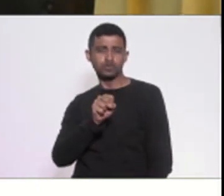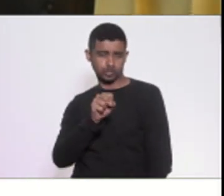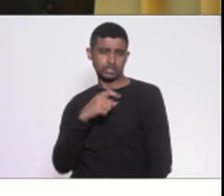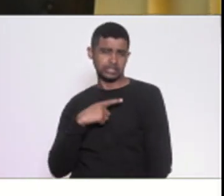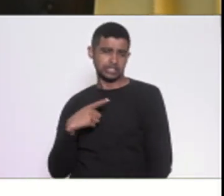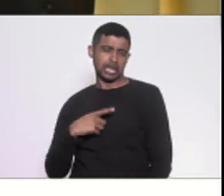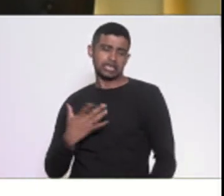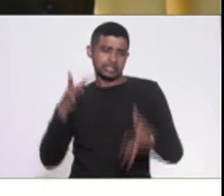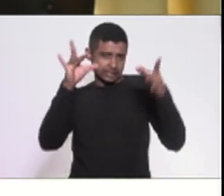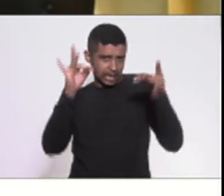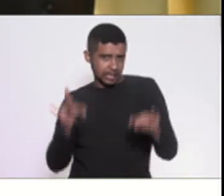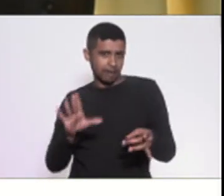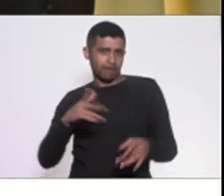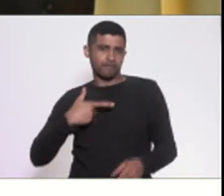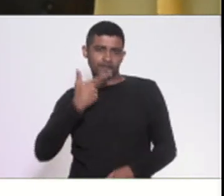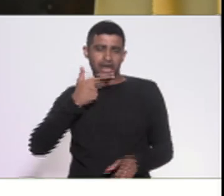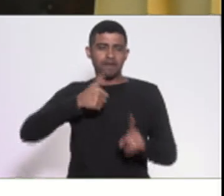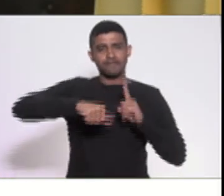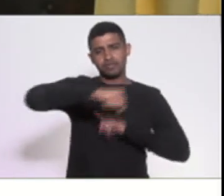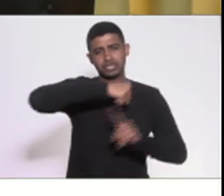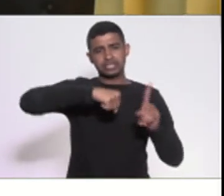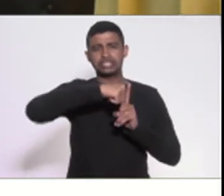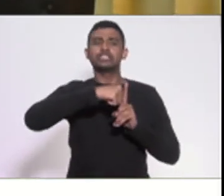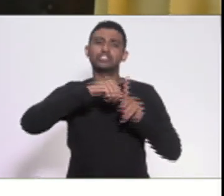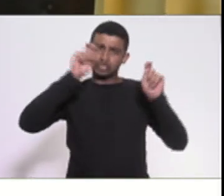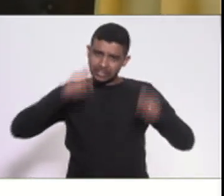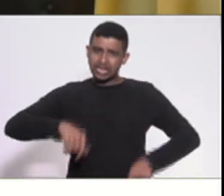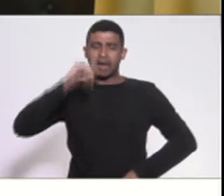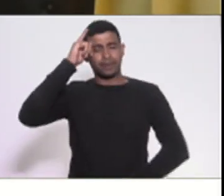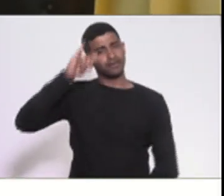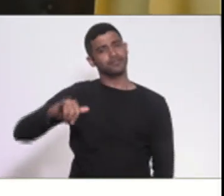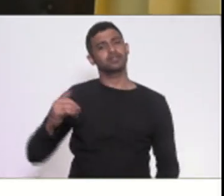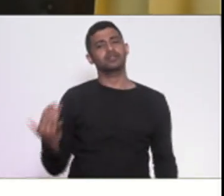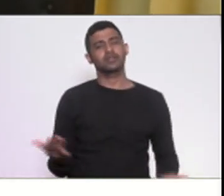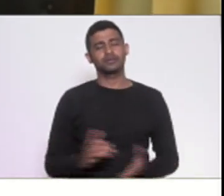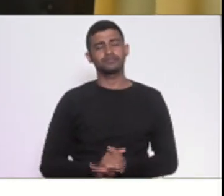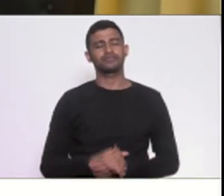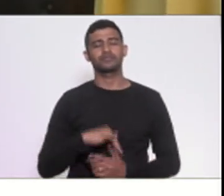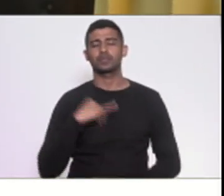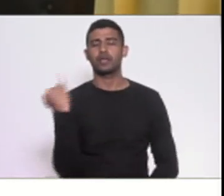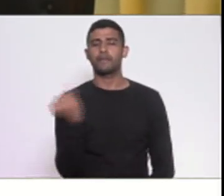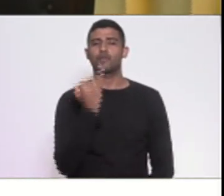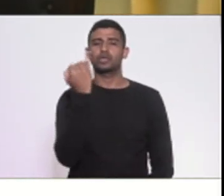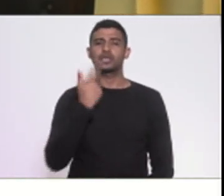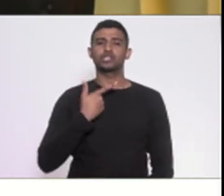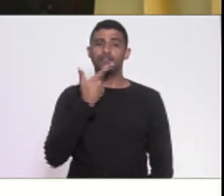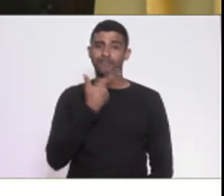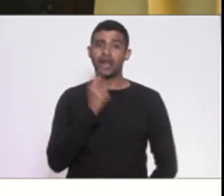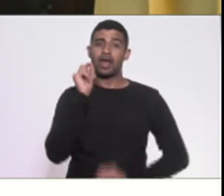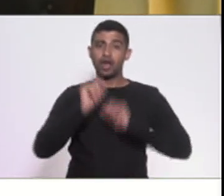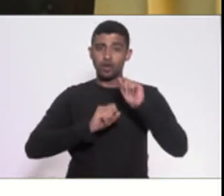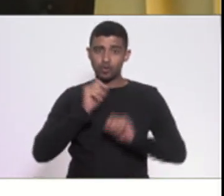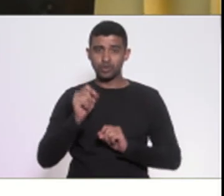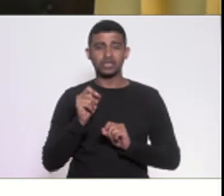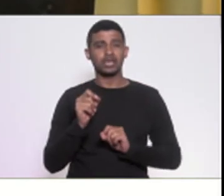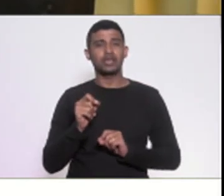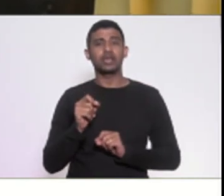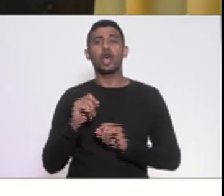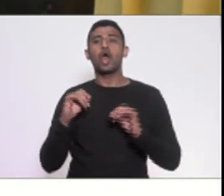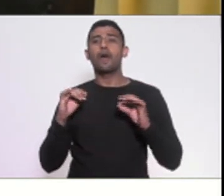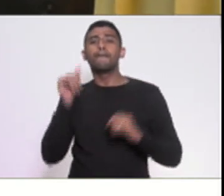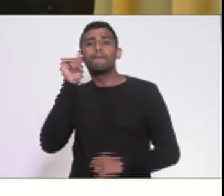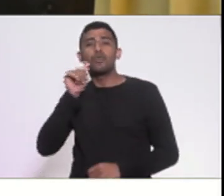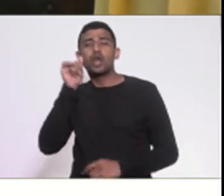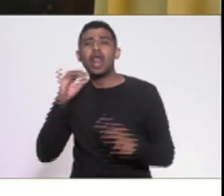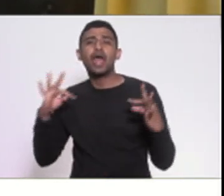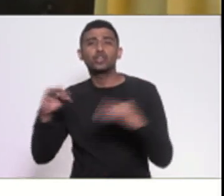geral, o feminicídio é uma morte evitável. É importante ressaltar que nem toda morte violenta de mulheres